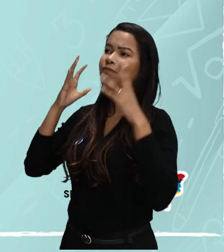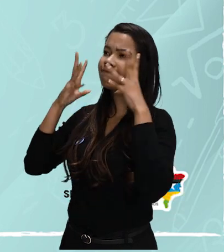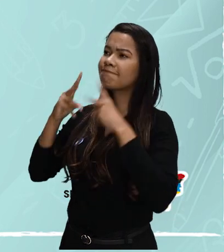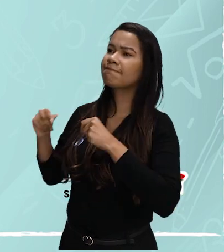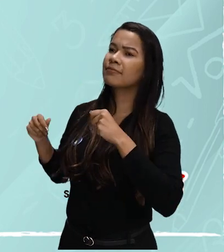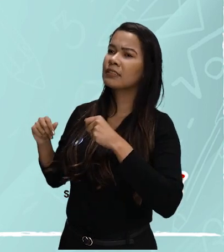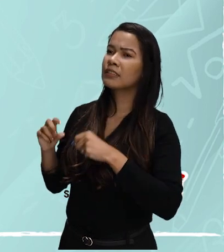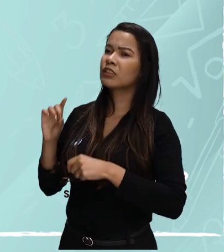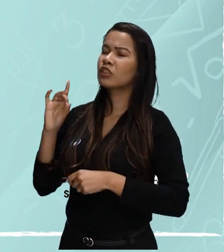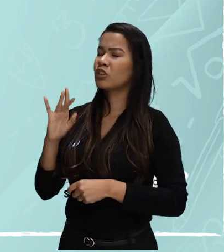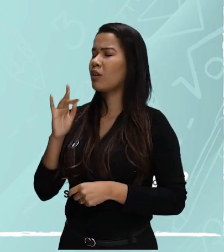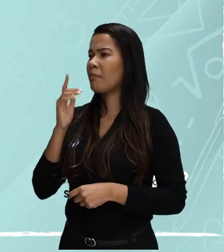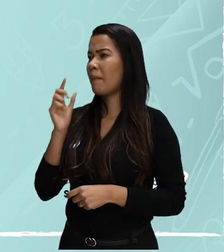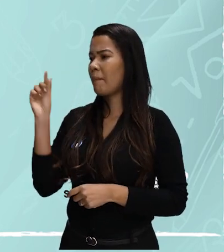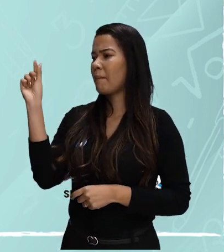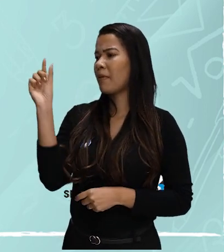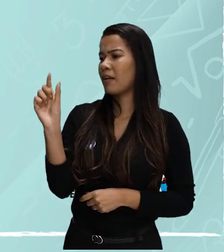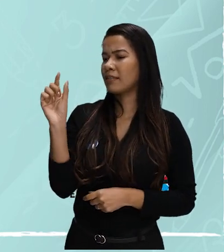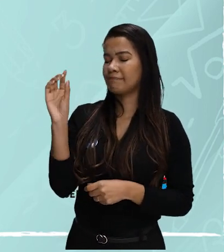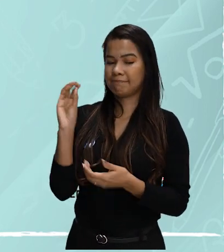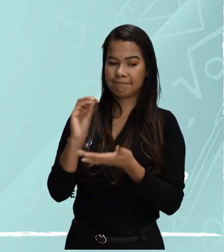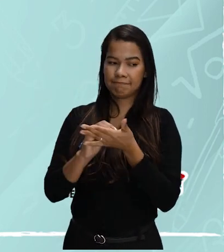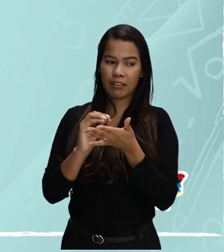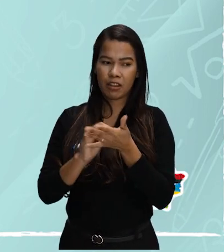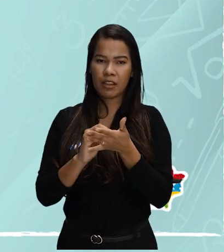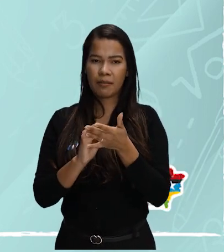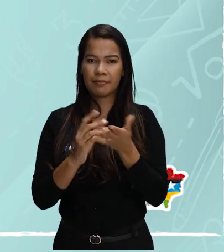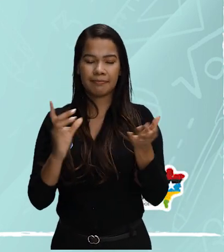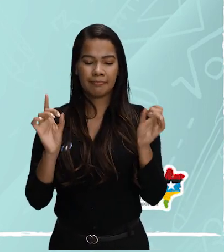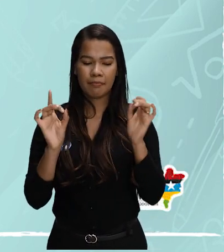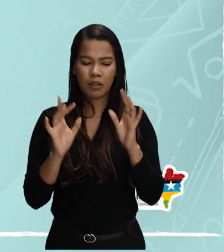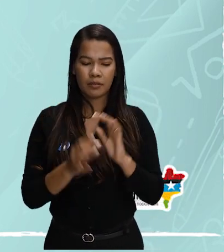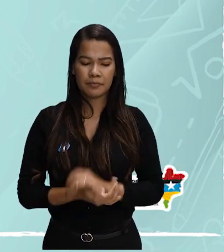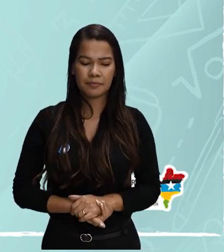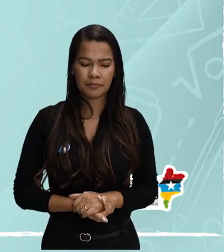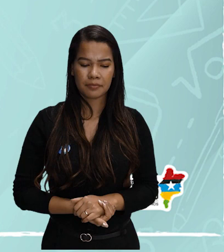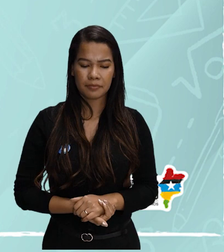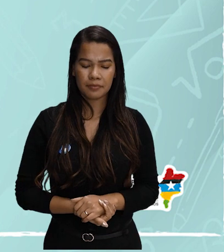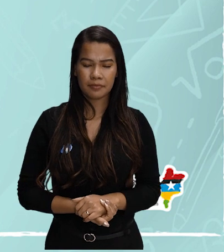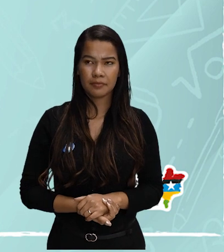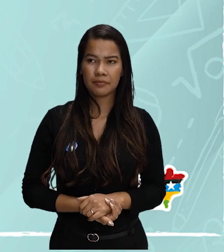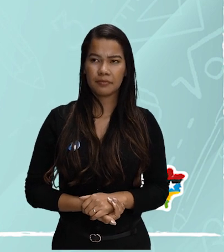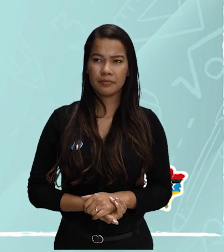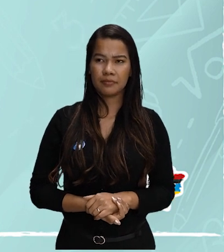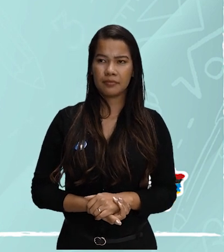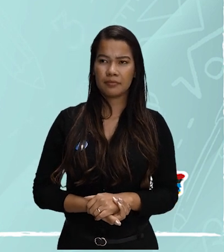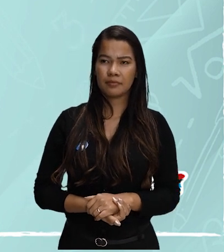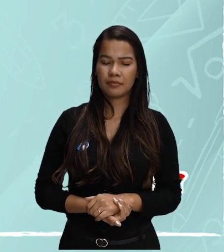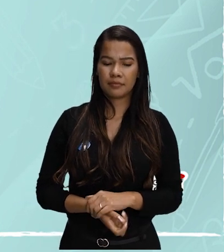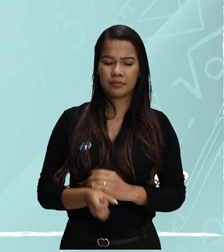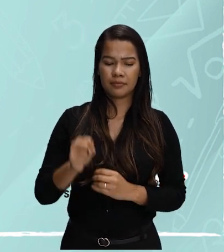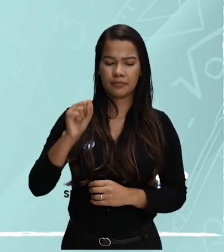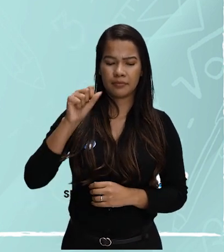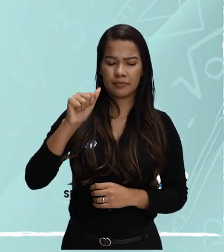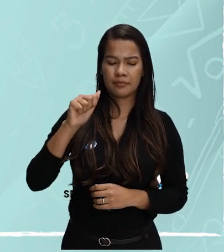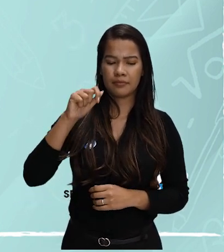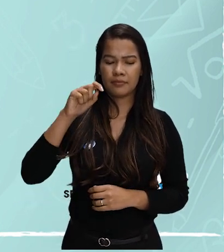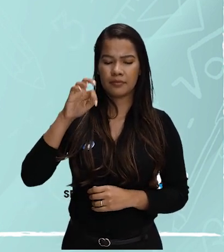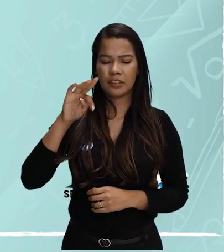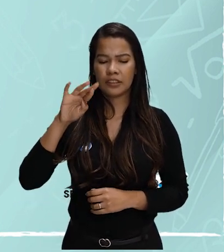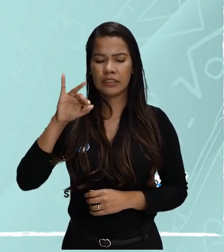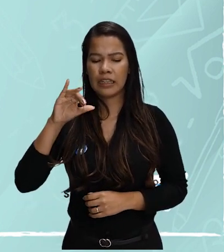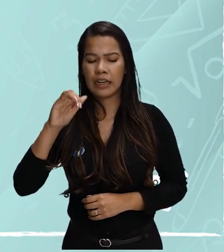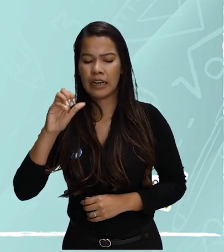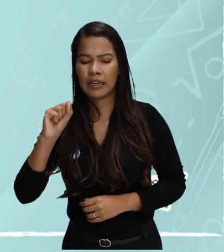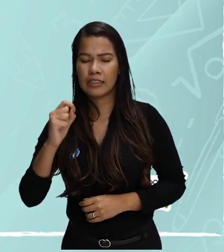um bom entendedor, meia ausência basta. De Marília Mendonça, o nome é ausência. As satíricas vocês já sabem que